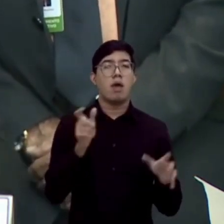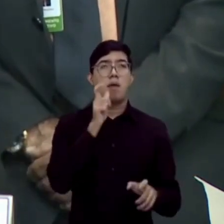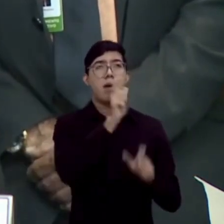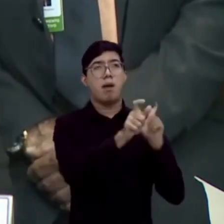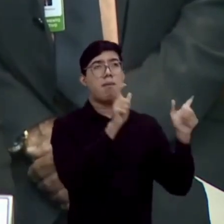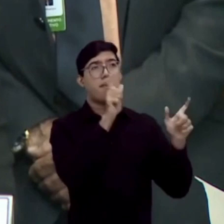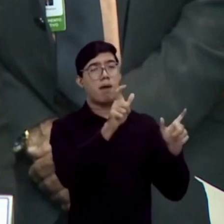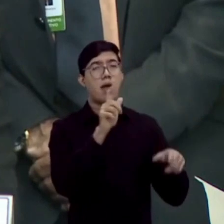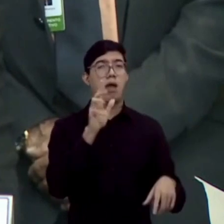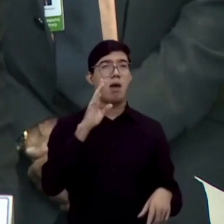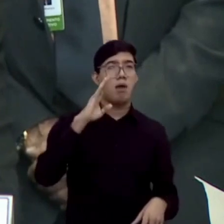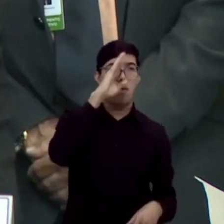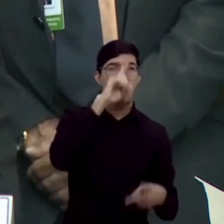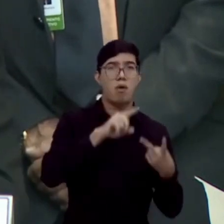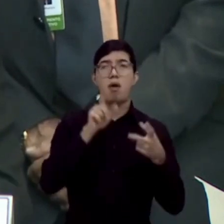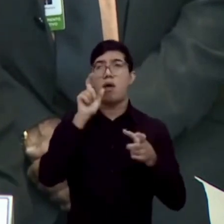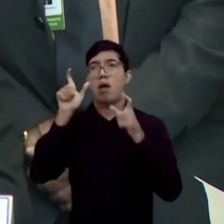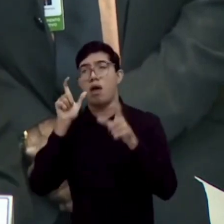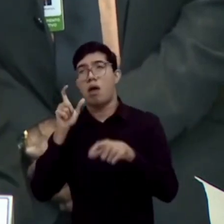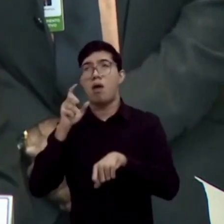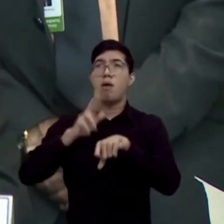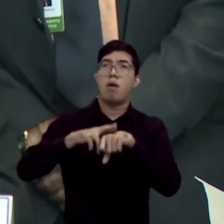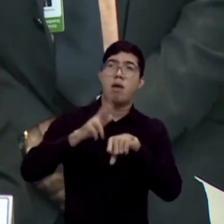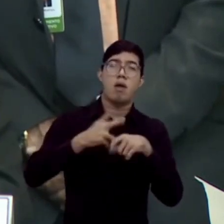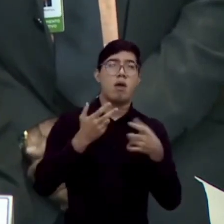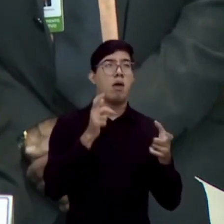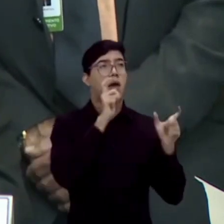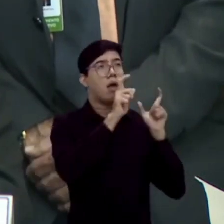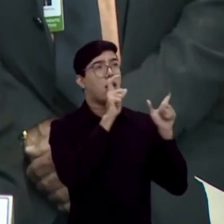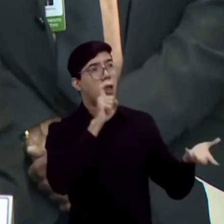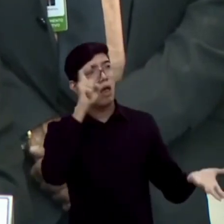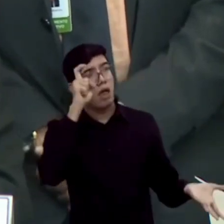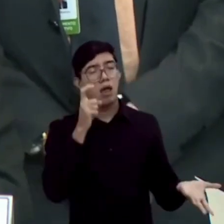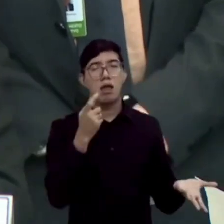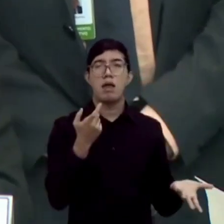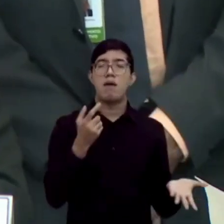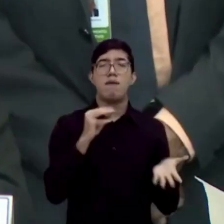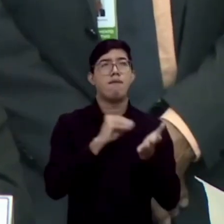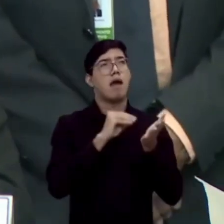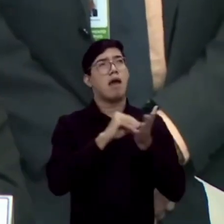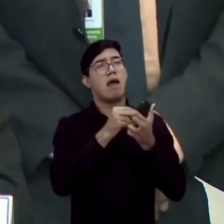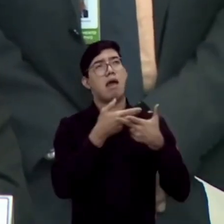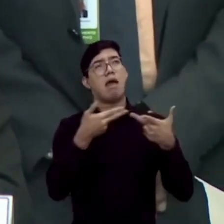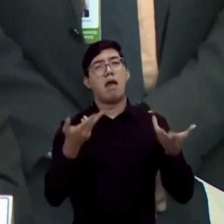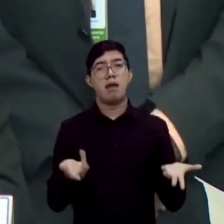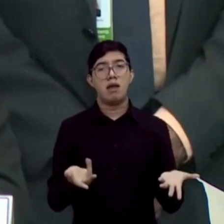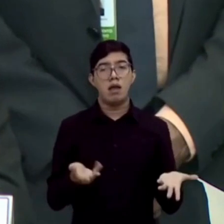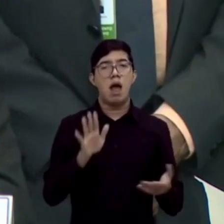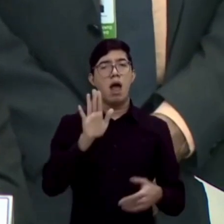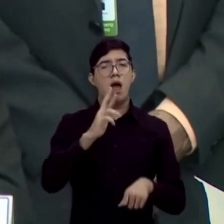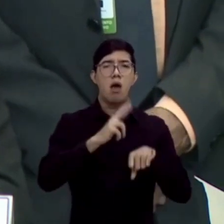Sarto, criticar o Roberto Cláudio, por não ter feito 2 grandes prefeitos. O Roberto Cláudio foi um grande prefeito, um grande